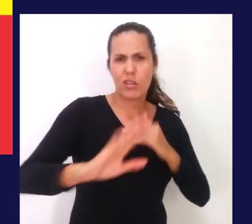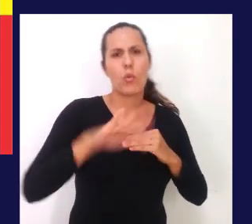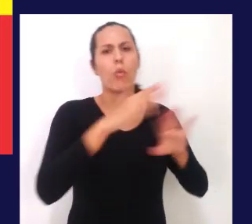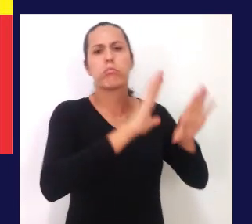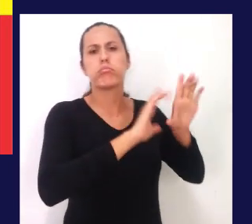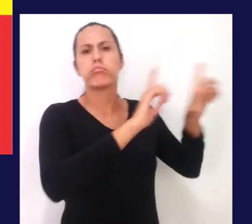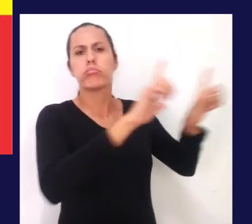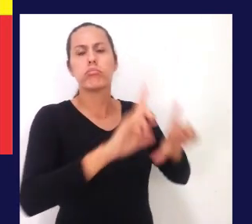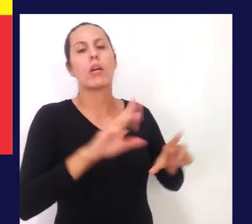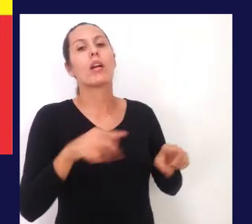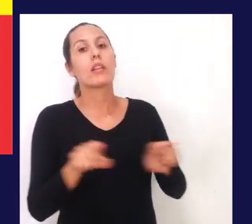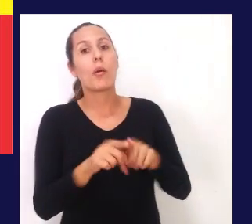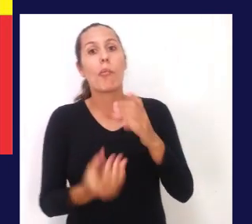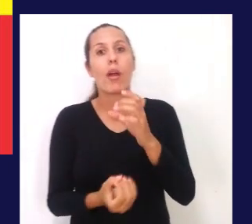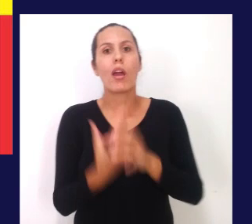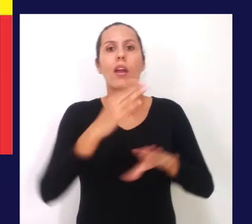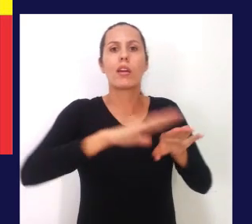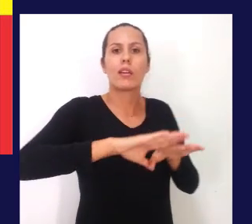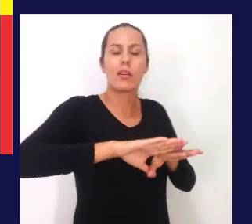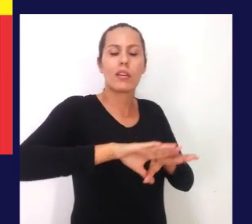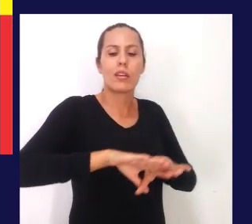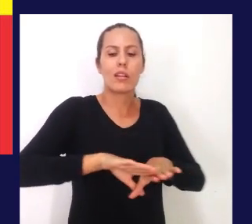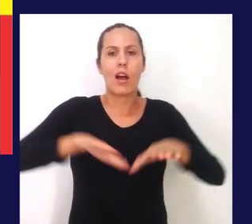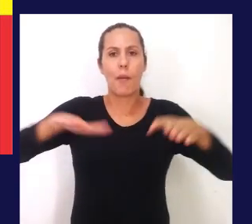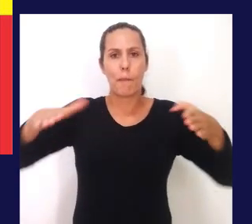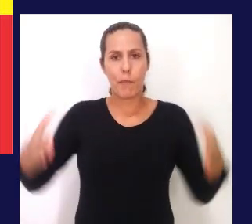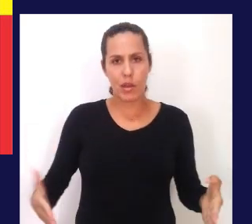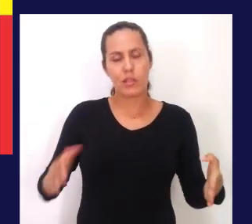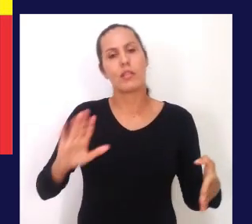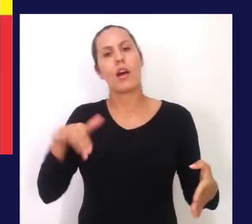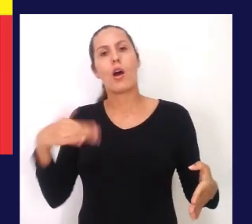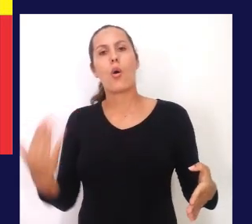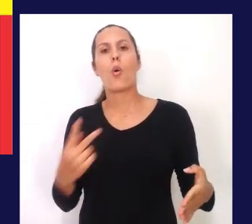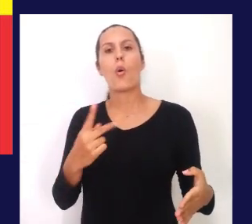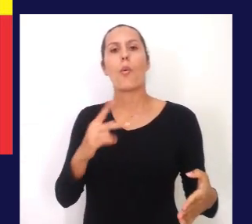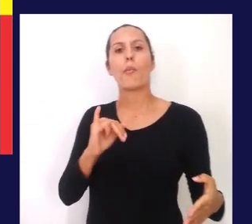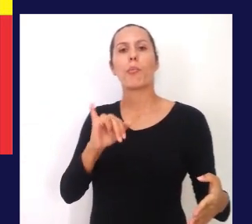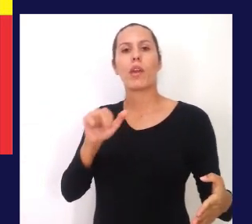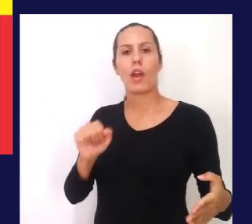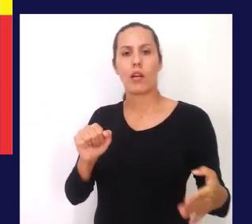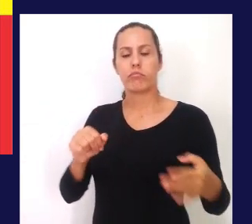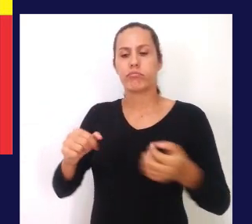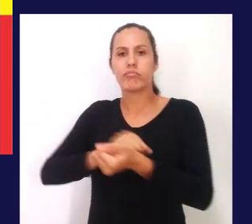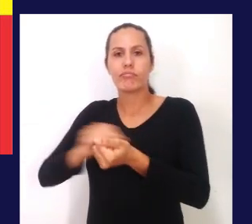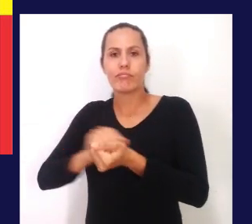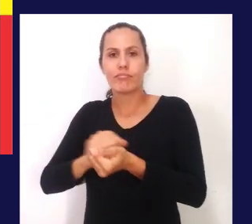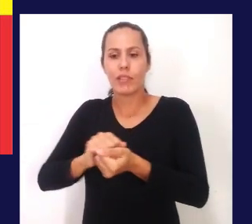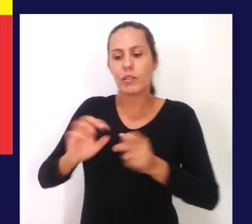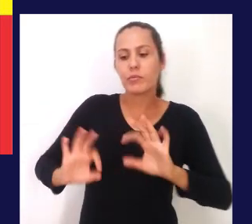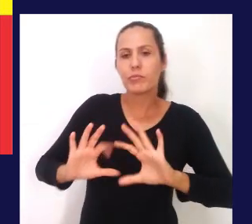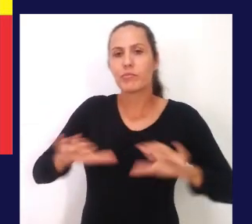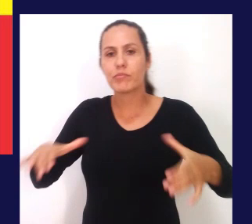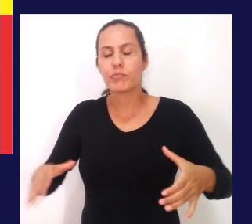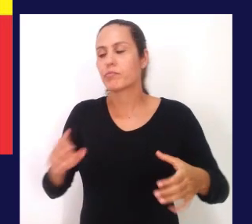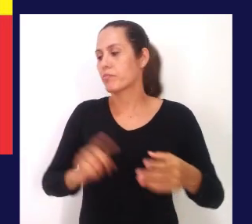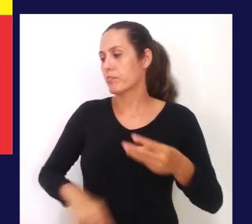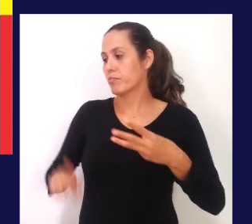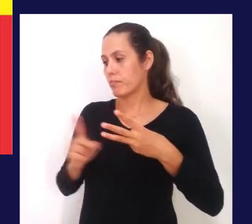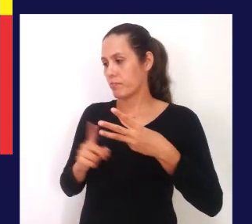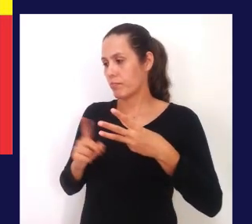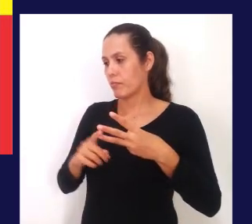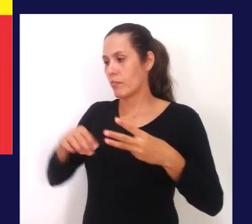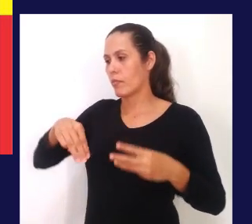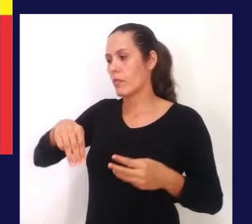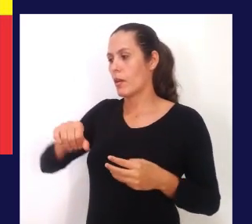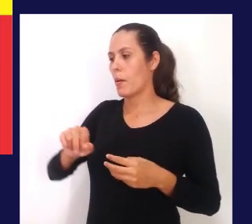e paredes, a ardósia ela é usada na confecção de pias e de mesas. Já o